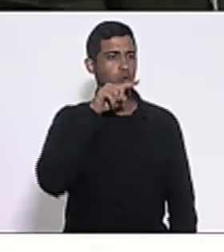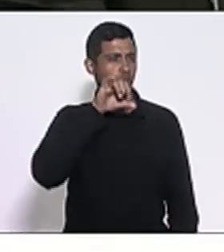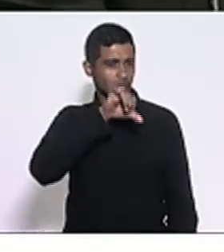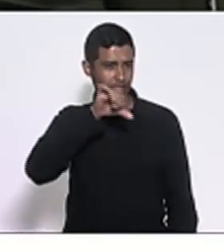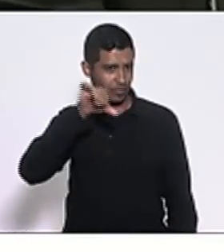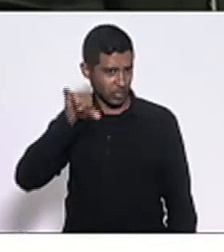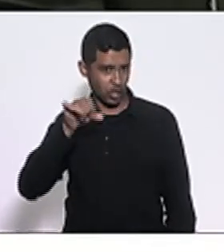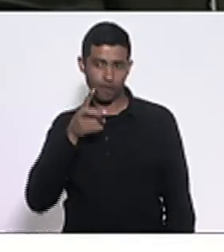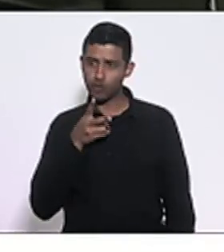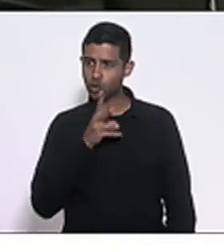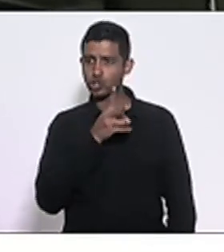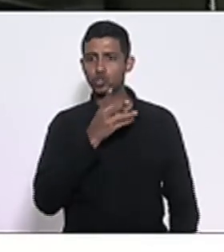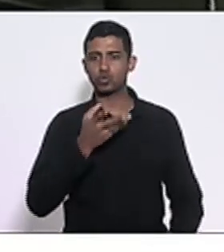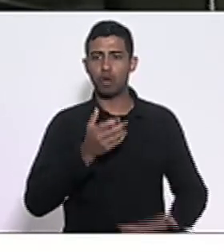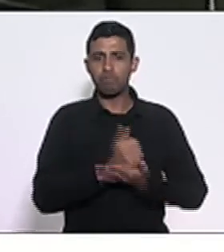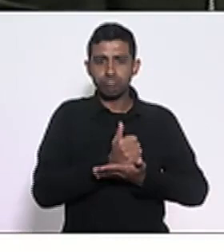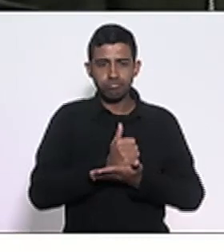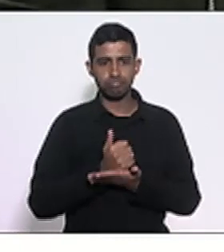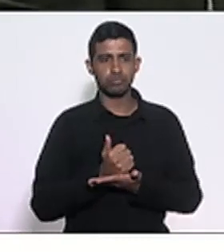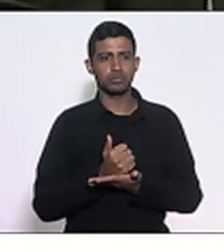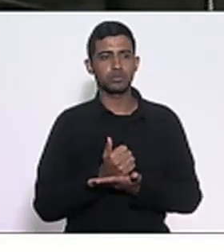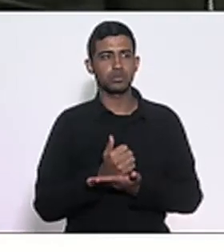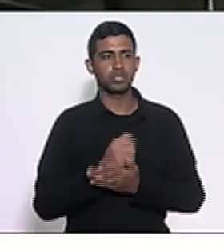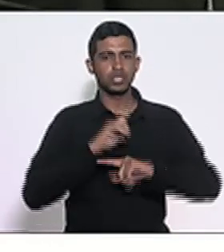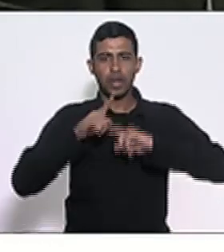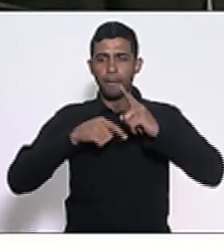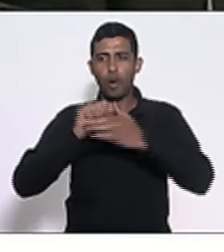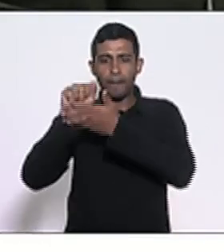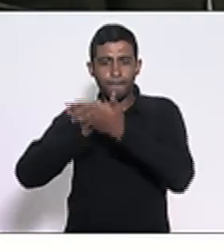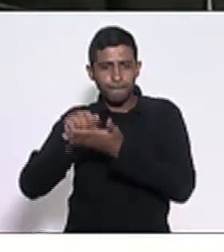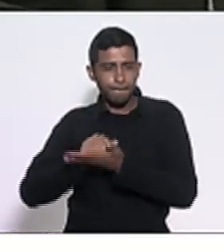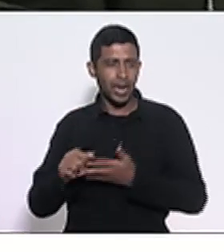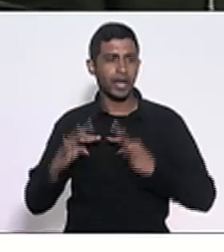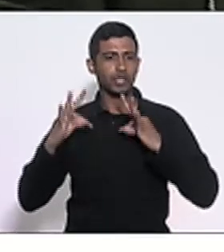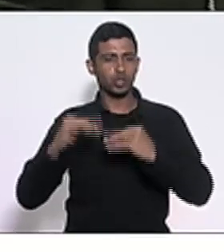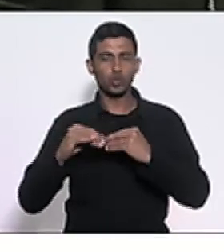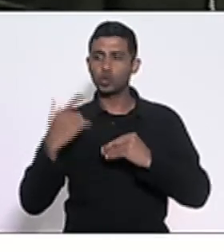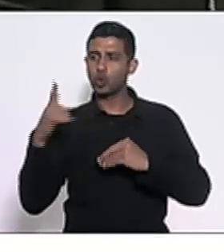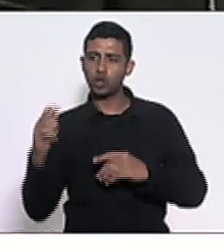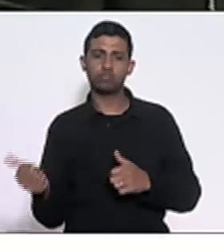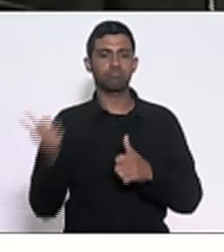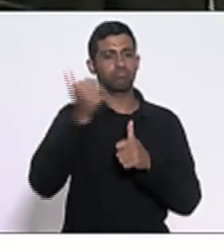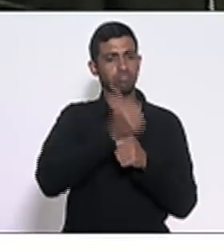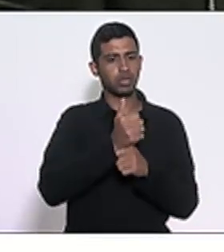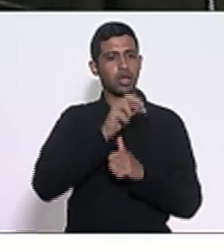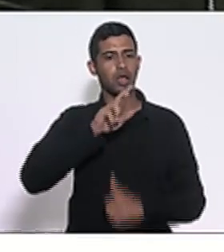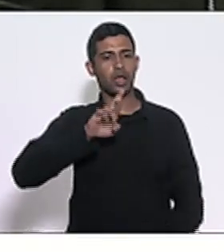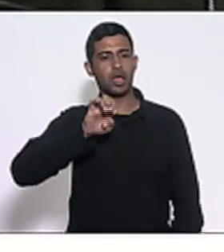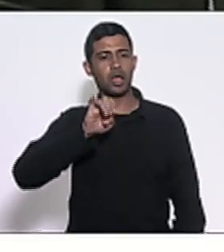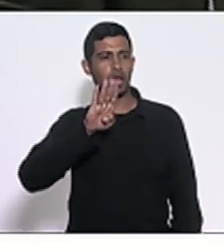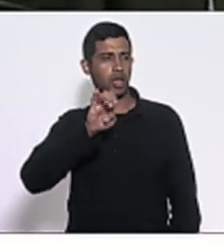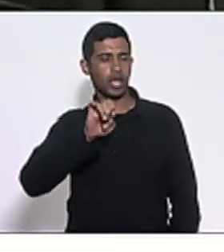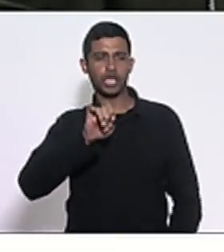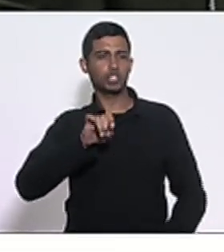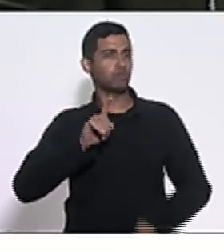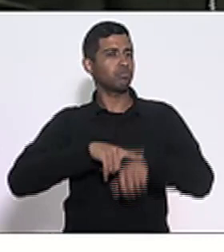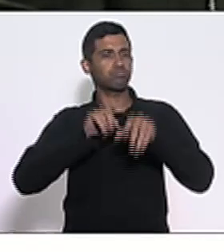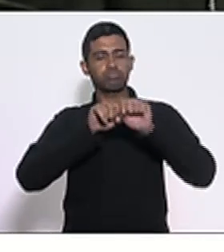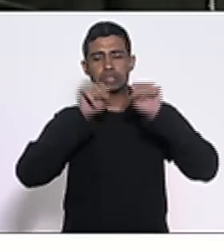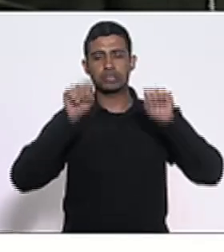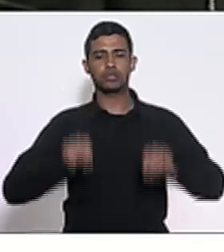E repor esse um é muito fácil. Apaga tudo que está ali, põe outro de novo, que a rede vai cuidar disso. E